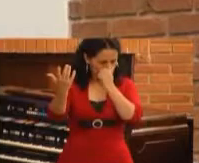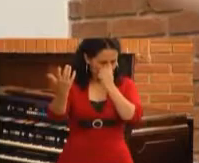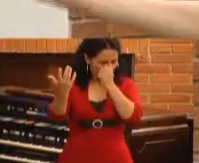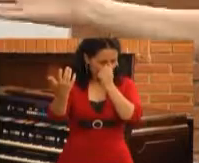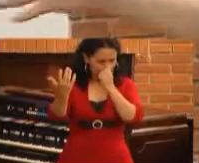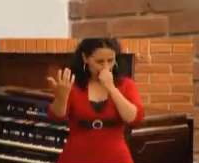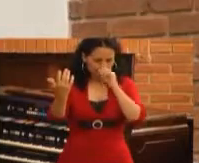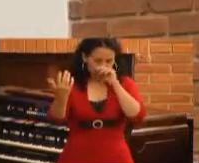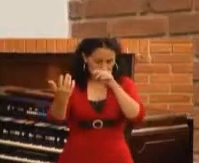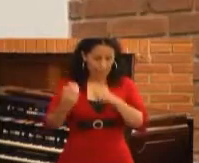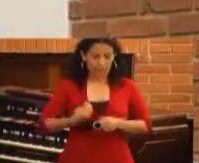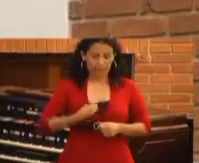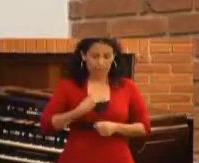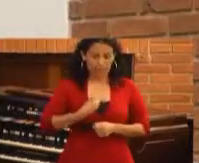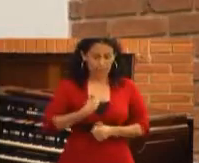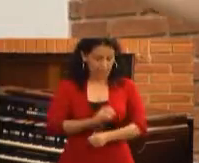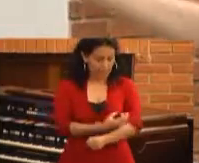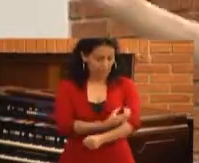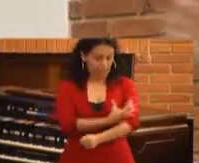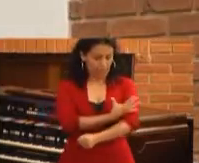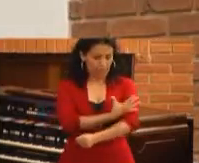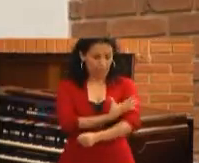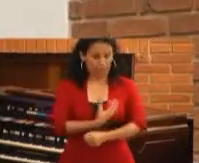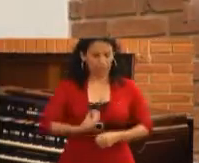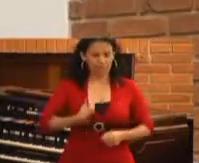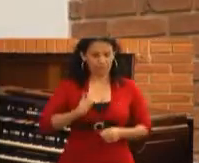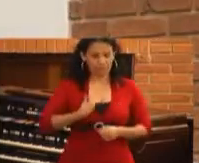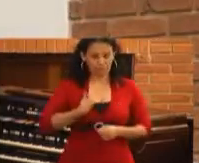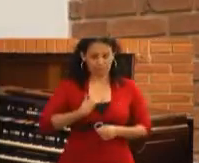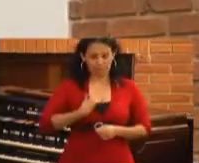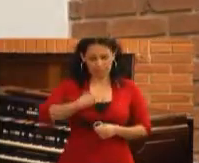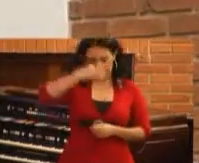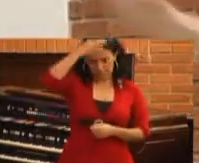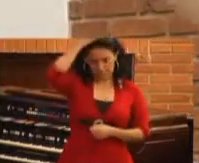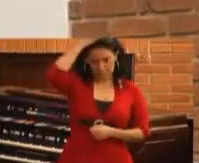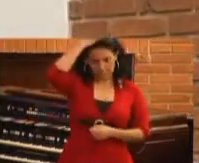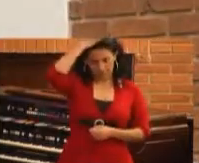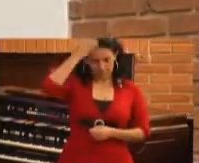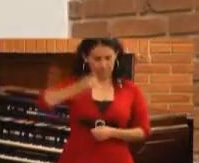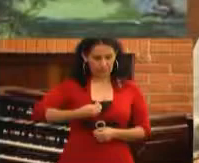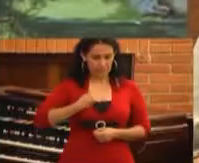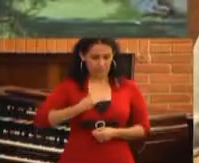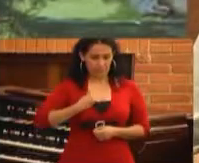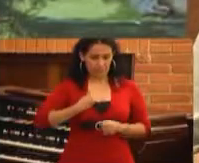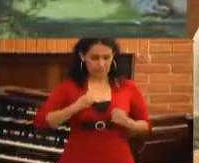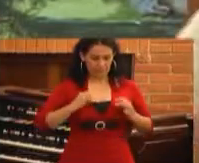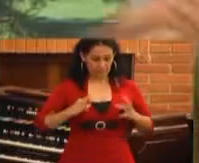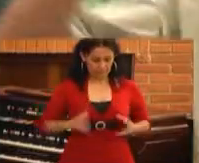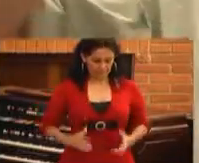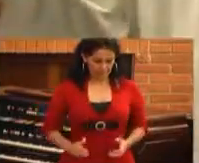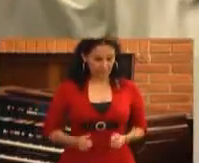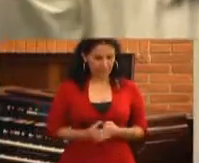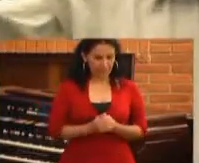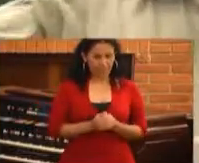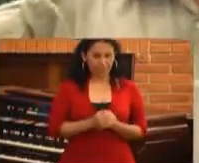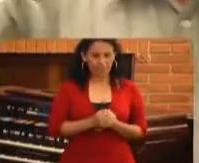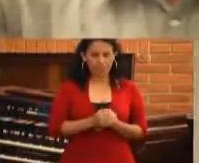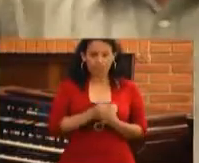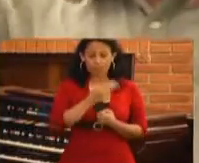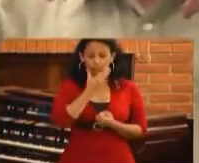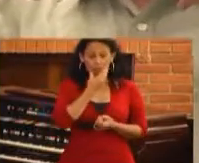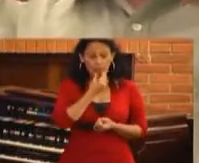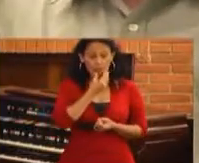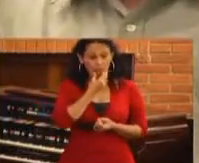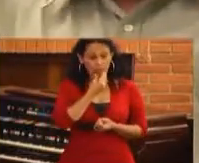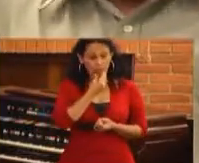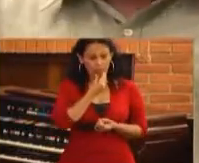físicas, psíquicas, espirituais, esferas diferentes de vida. E o homem passou a ser, com